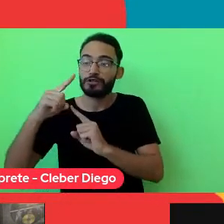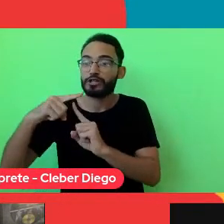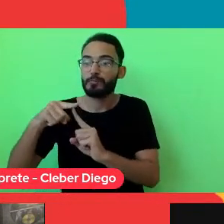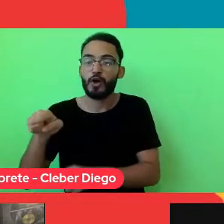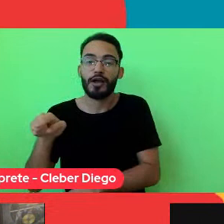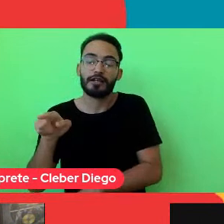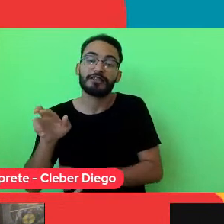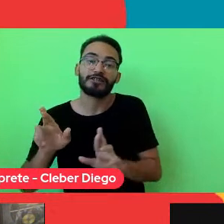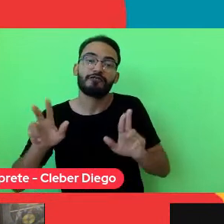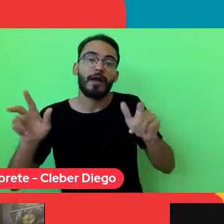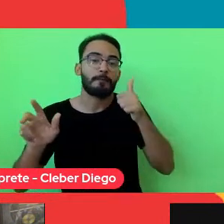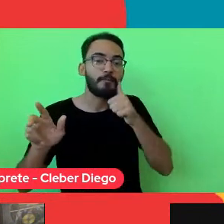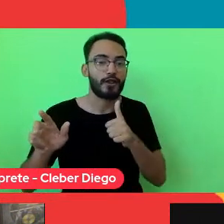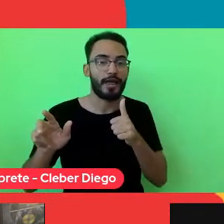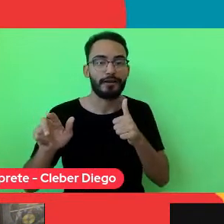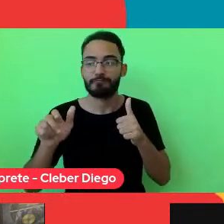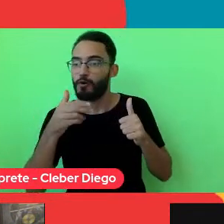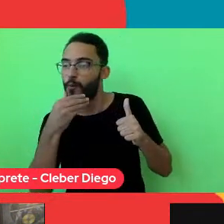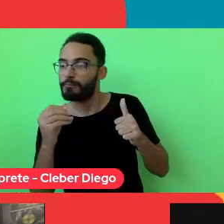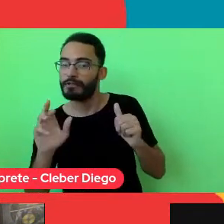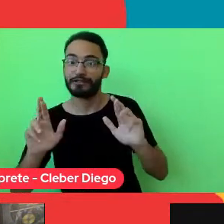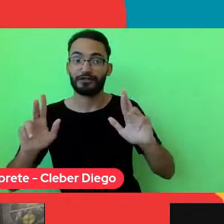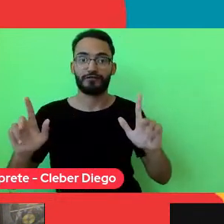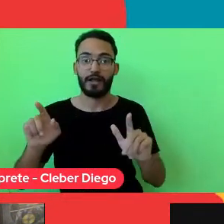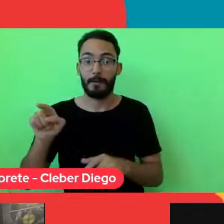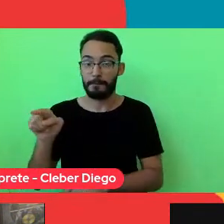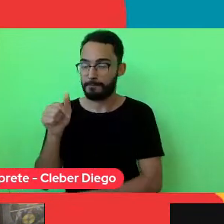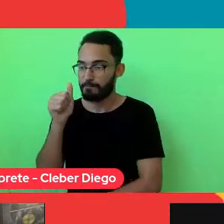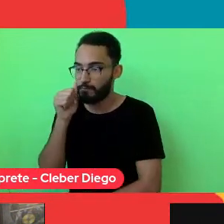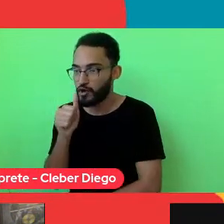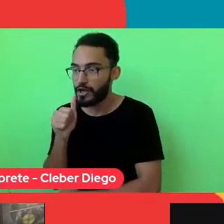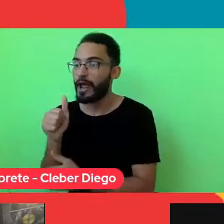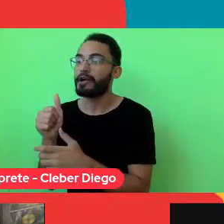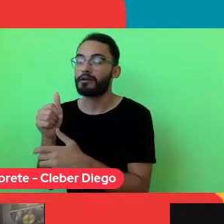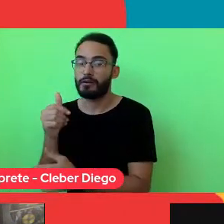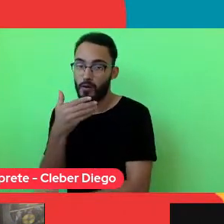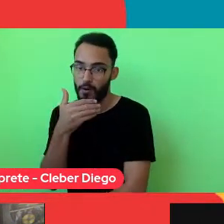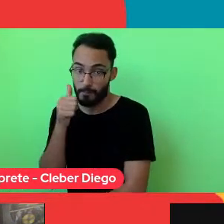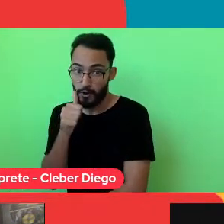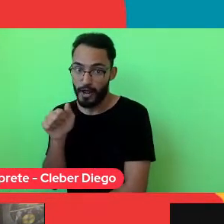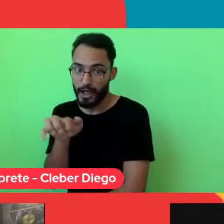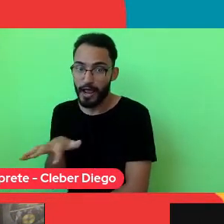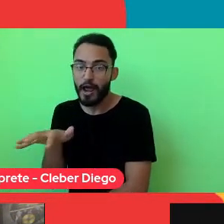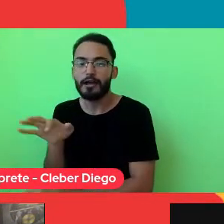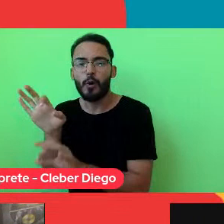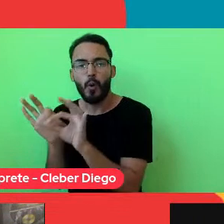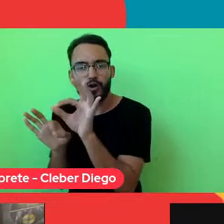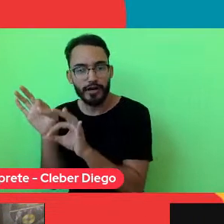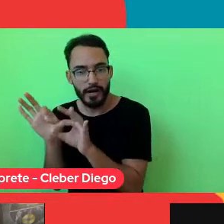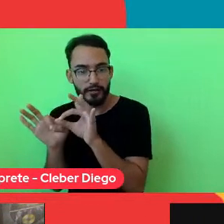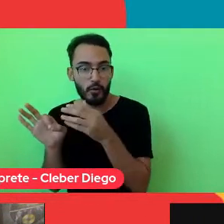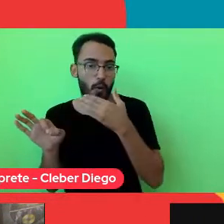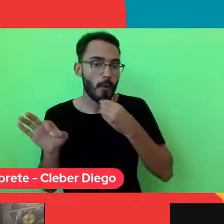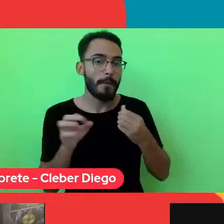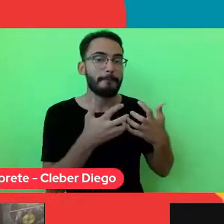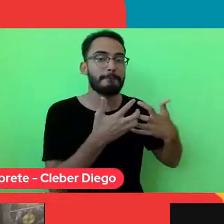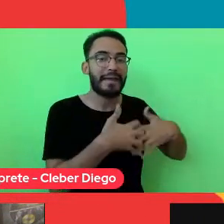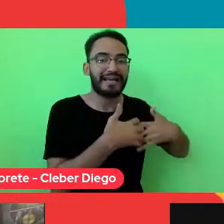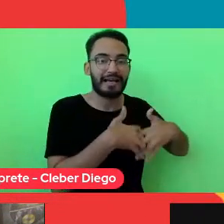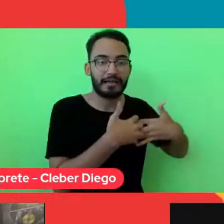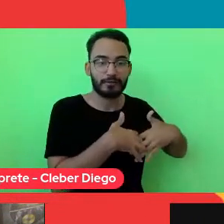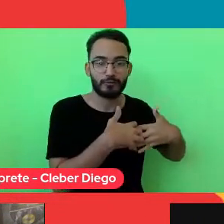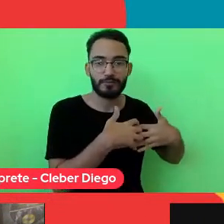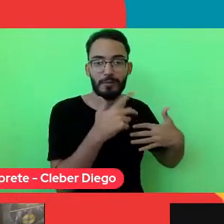diferente da mulher, né? O homem tem um modelo de gestão mecânico, a mulher orgânico. E é tão incrível isso, porque é verdade, o homem parece que ele